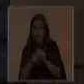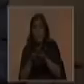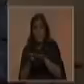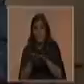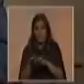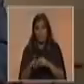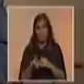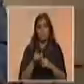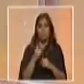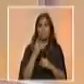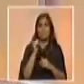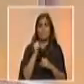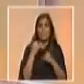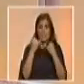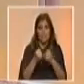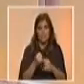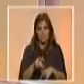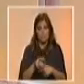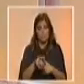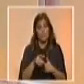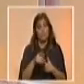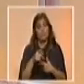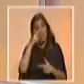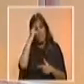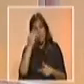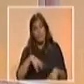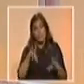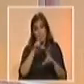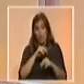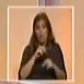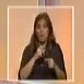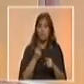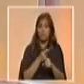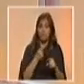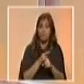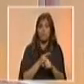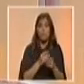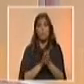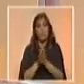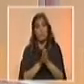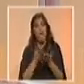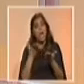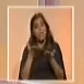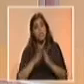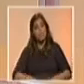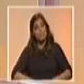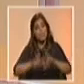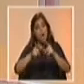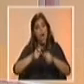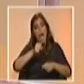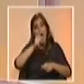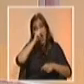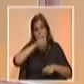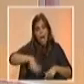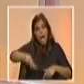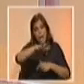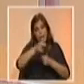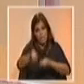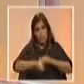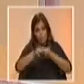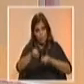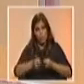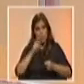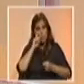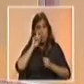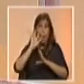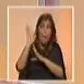Luís, já a seguir, a inovação das técnicas e dos produtos utilizados também ajuda a sustentabilidade do setor agrícola. Proteger o ambiente, por um lado,